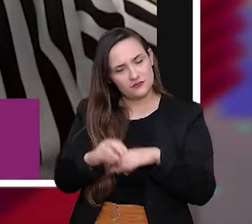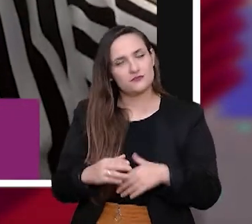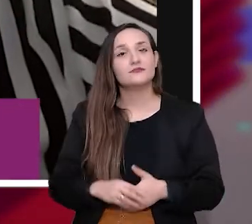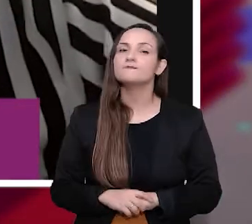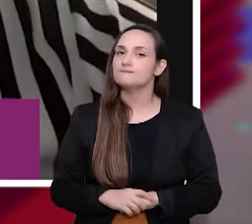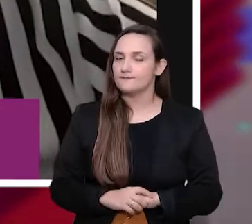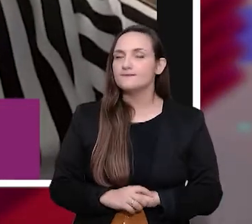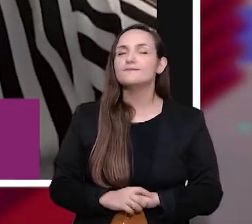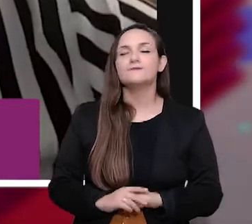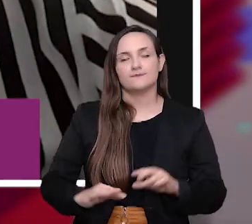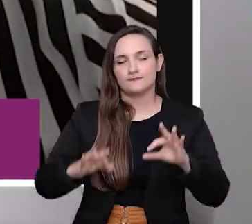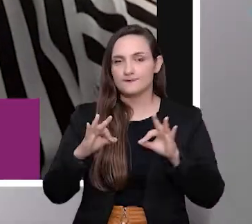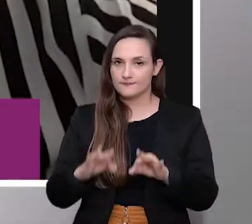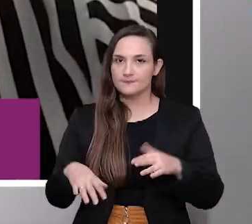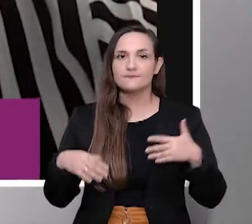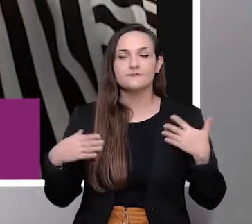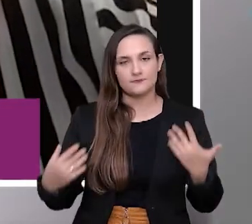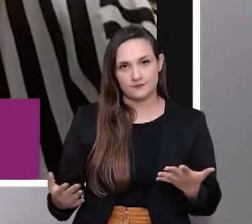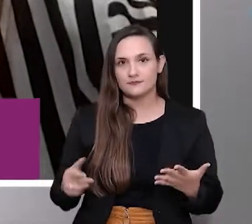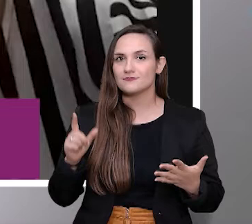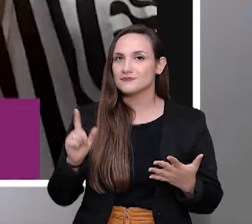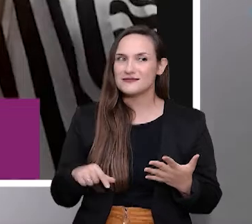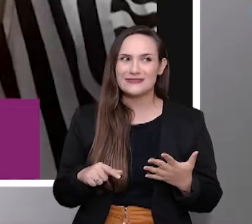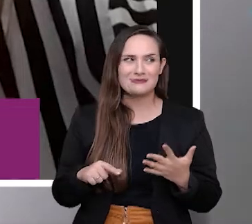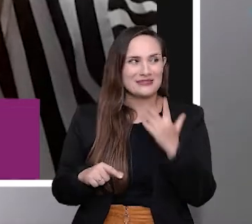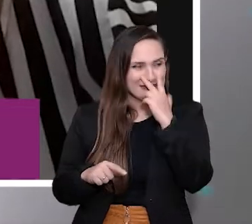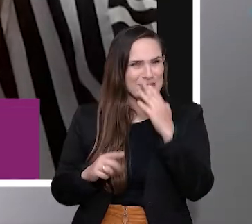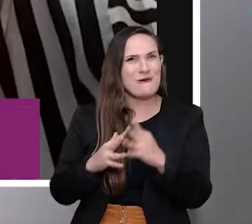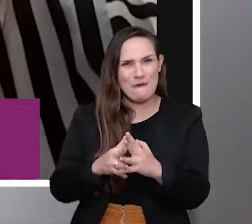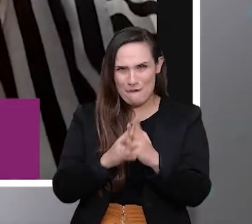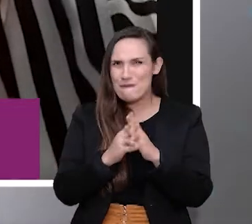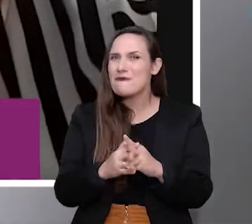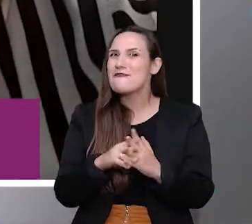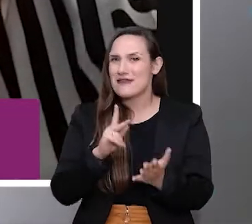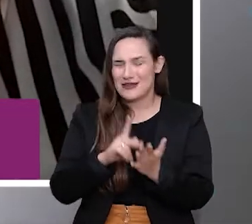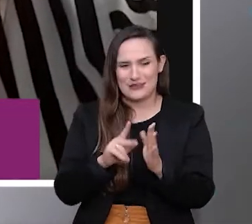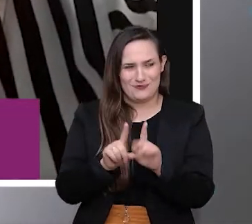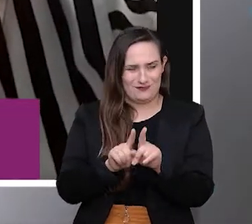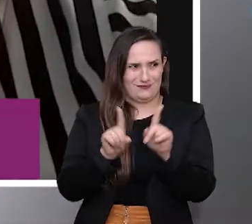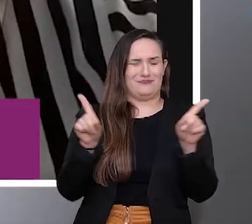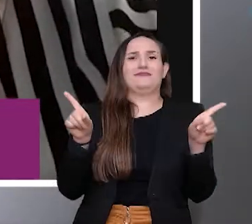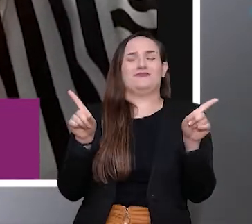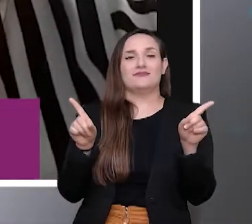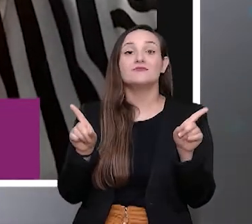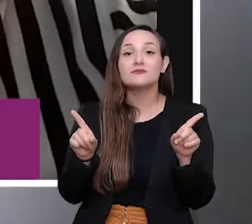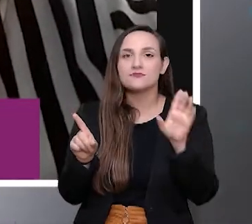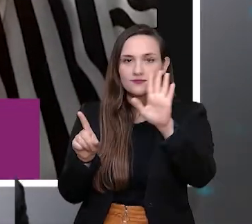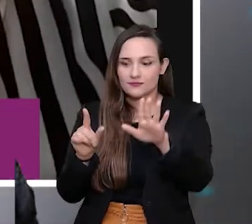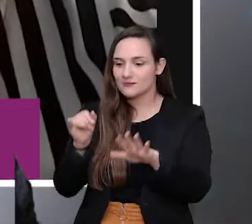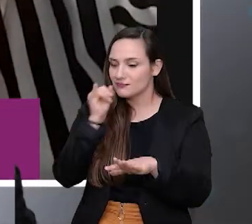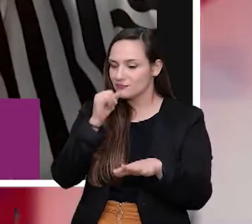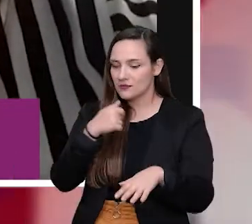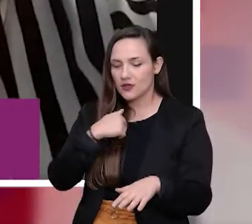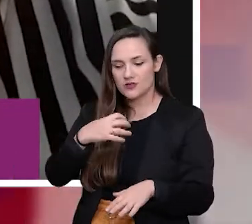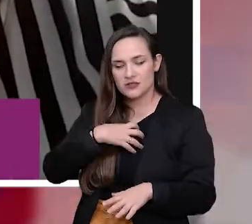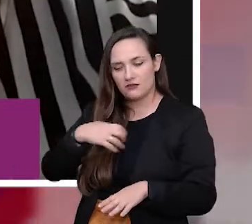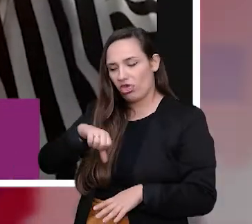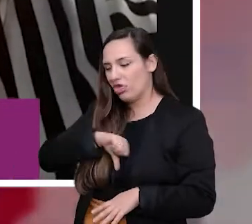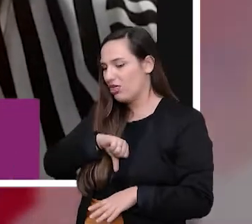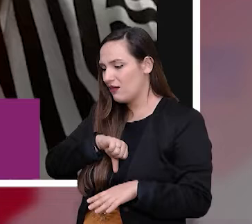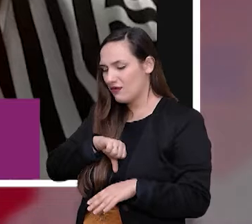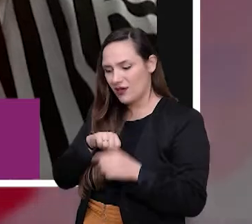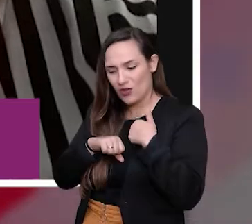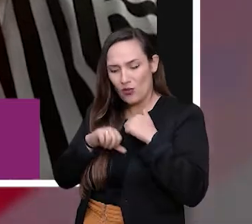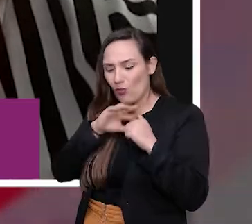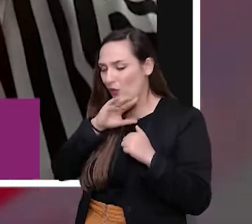também. Com certeza. E assim, é extremamente paradoxal. Na medida em que a pessoa, ela se sente inferior, ela